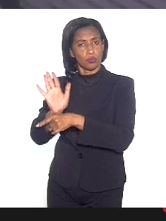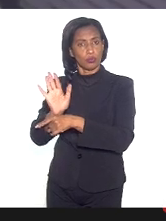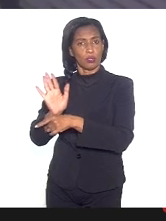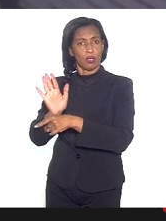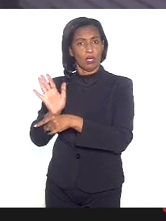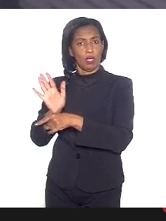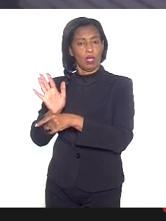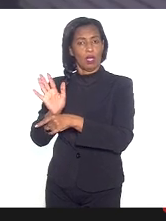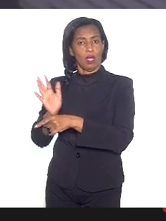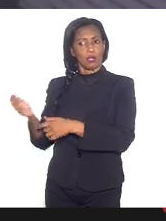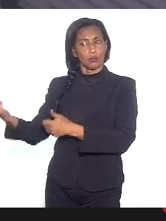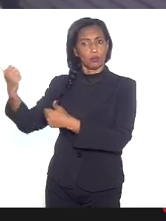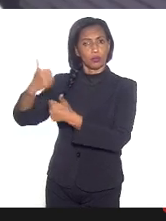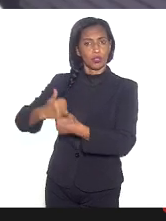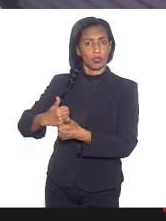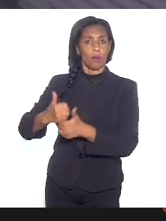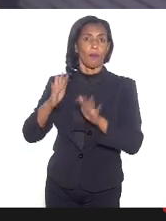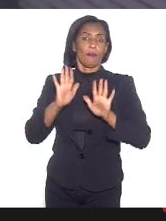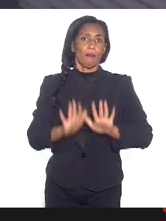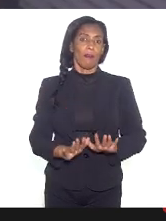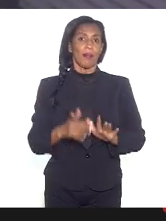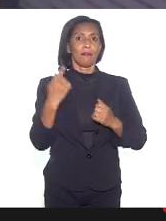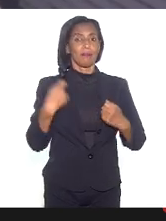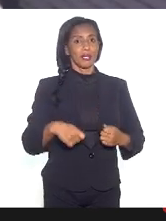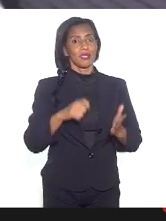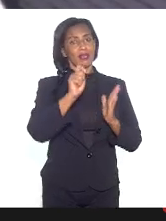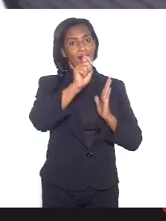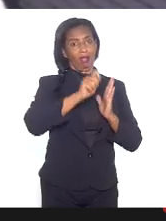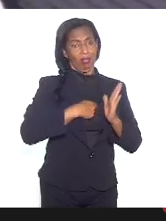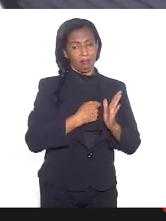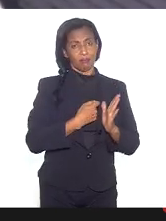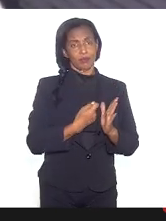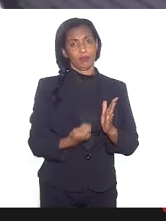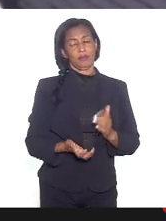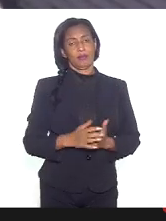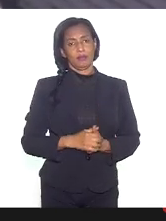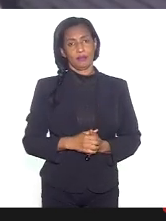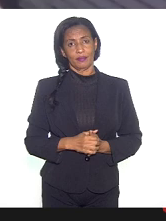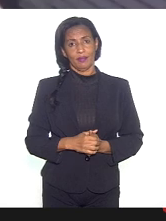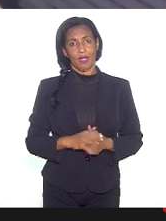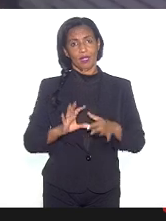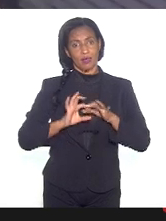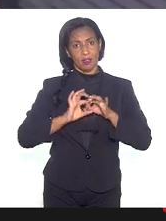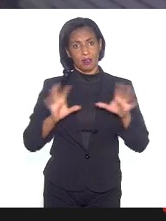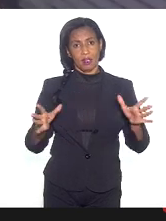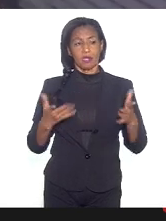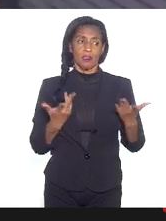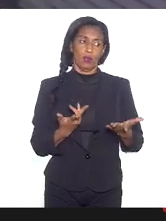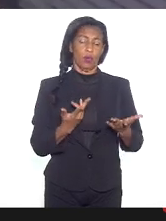esse recompletamento depende dessas autorizações. E a última que a gente teve é para